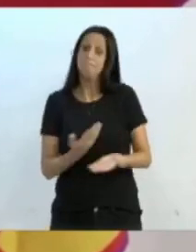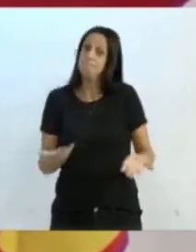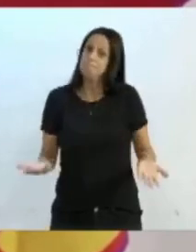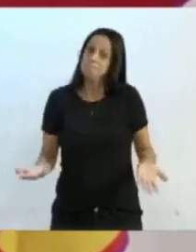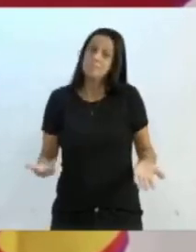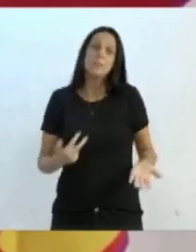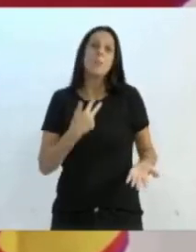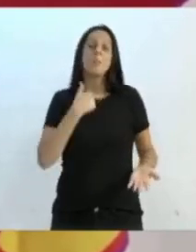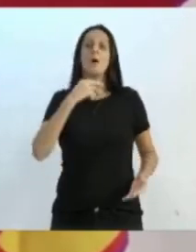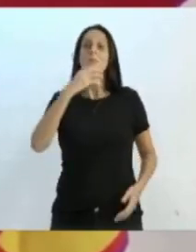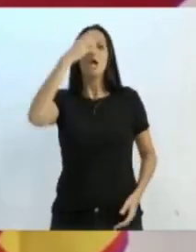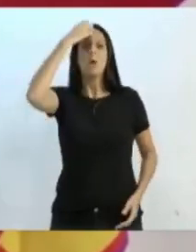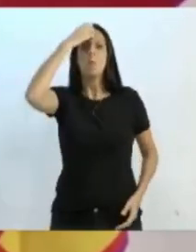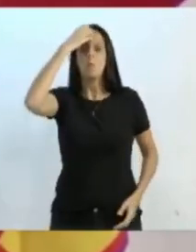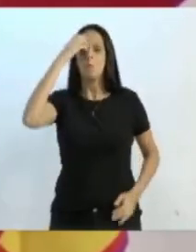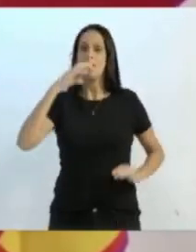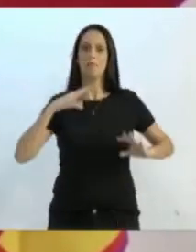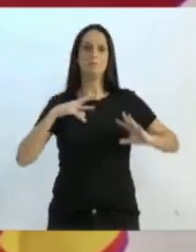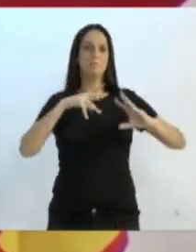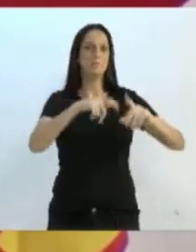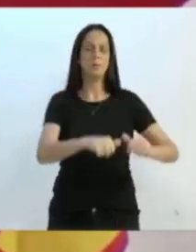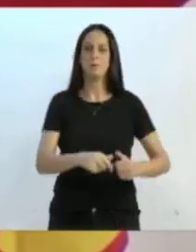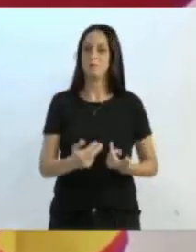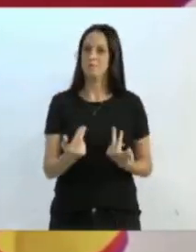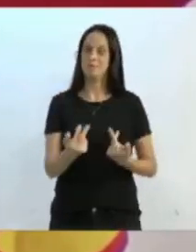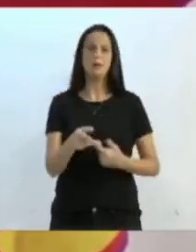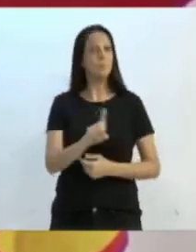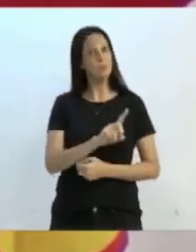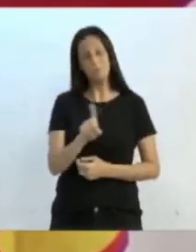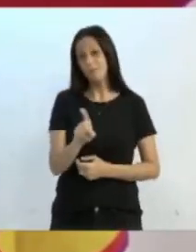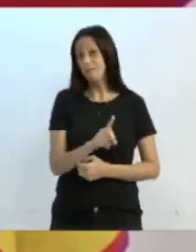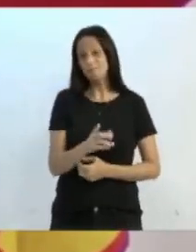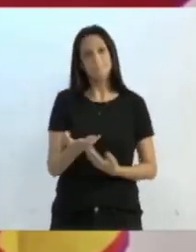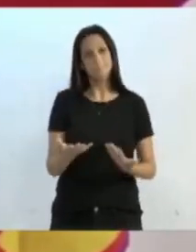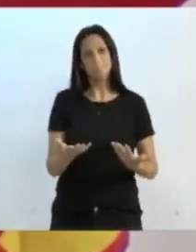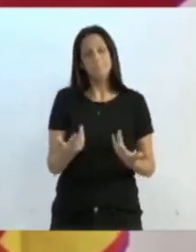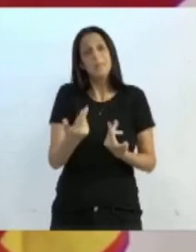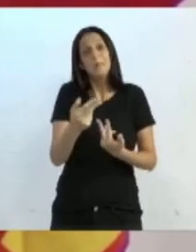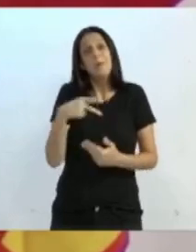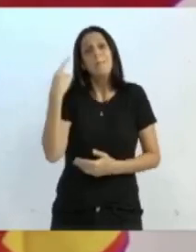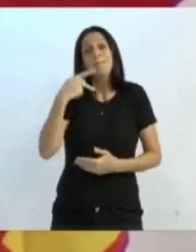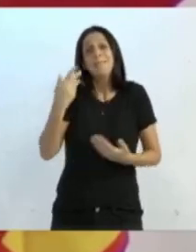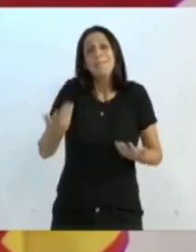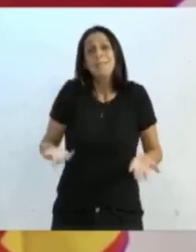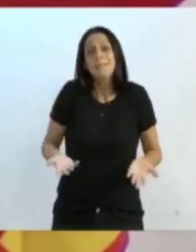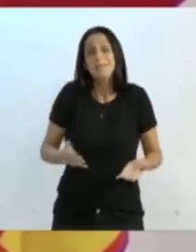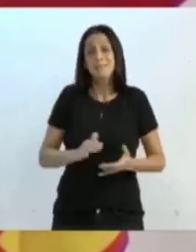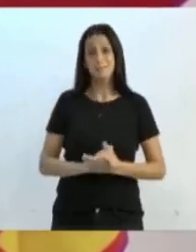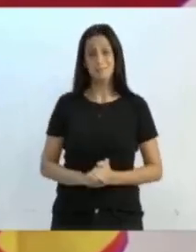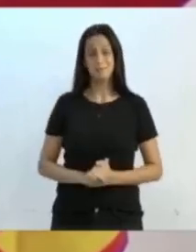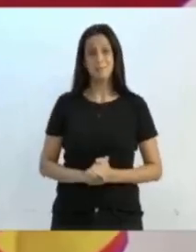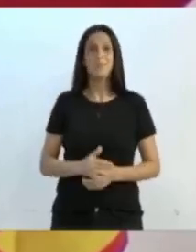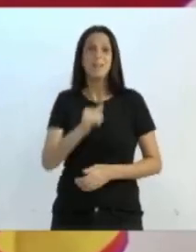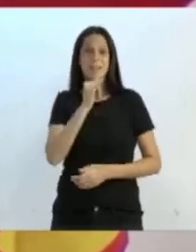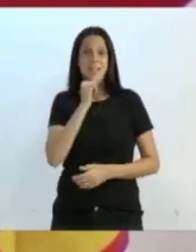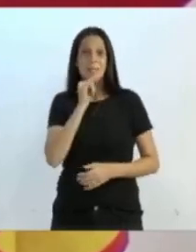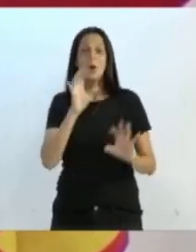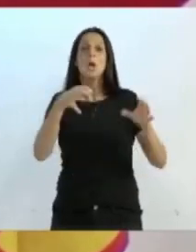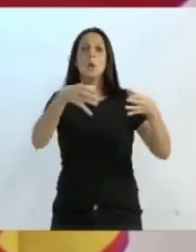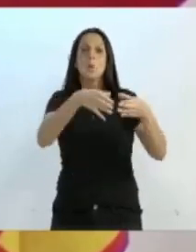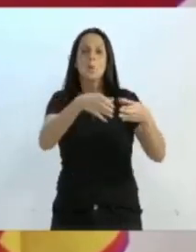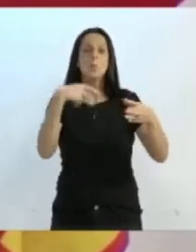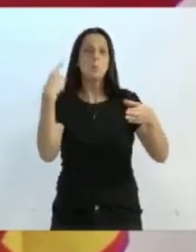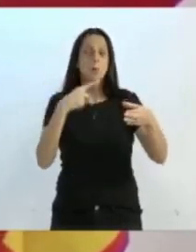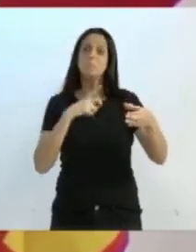ser desacreditadas. Assim como nós vimos vários políticos fazendo coisas erradas, não é por isso que todos os políticos vão ser desacreditados. O